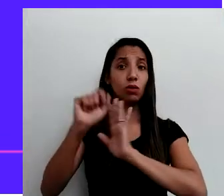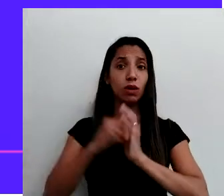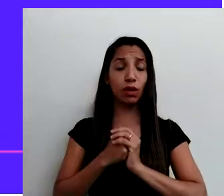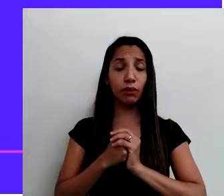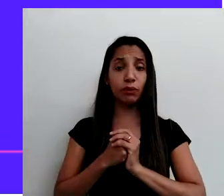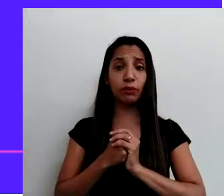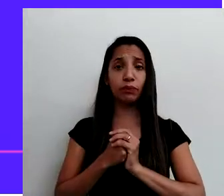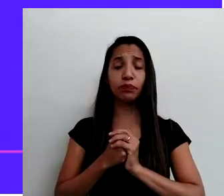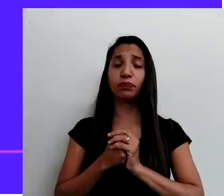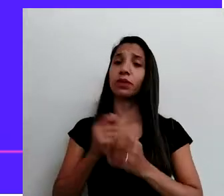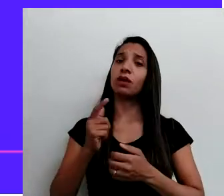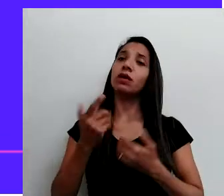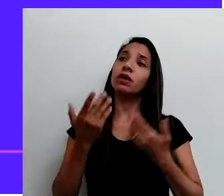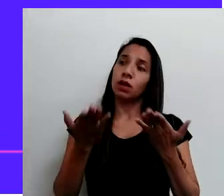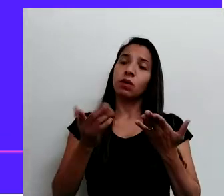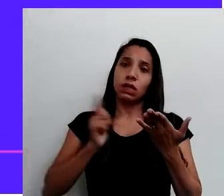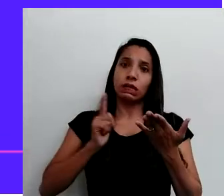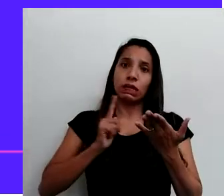que argumenta, inclusive,